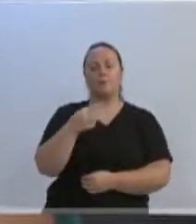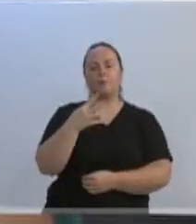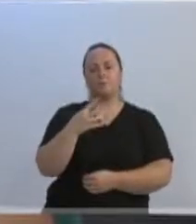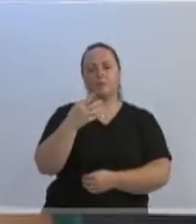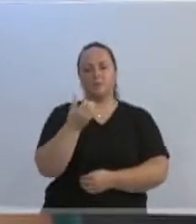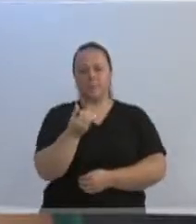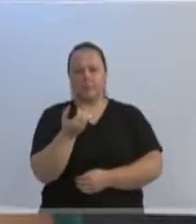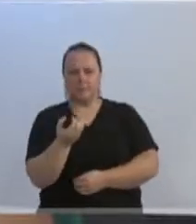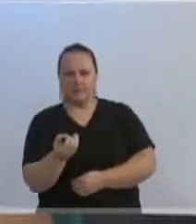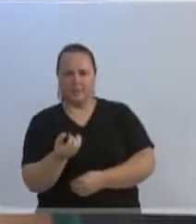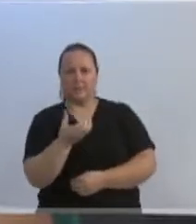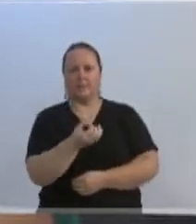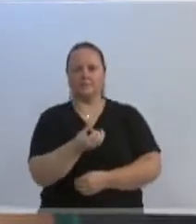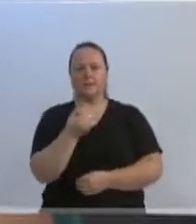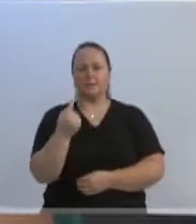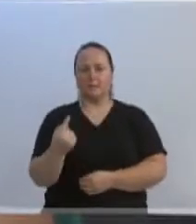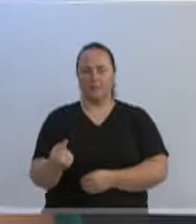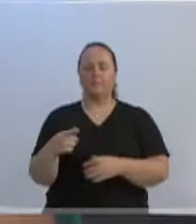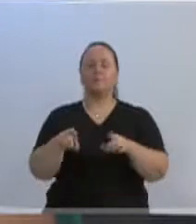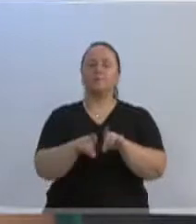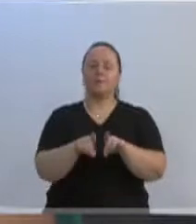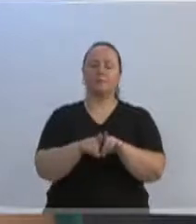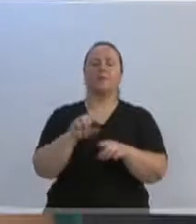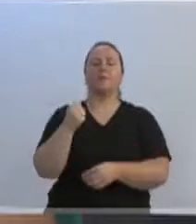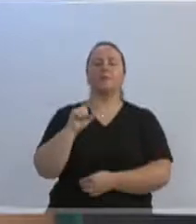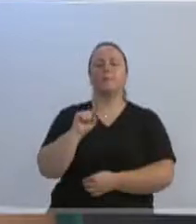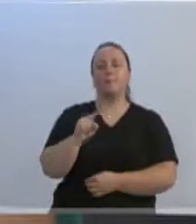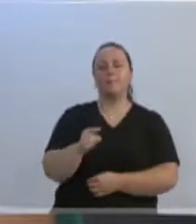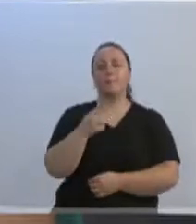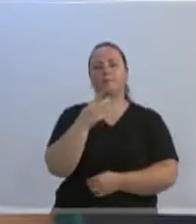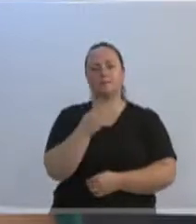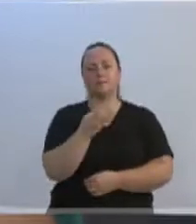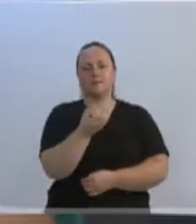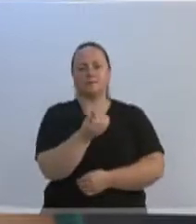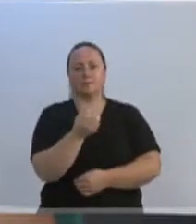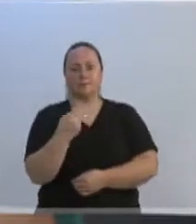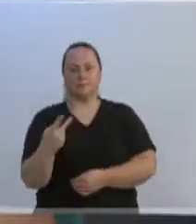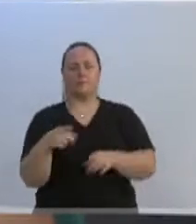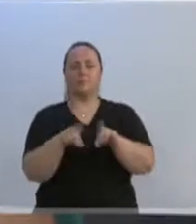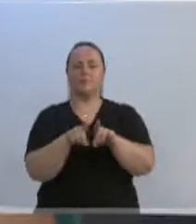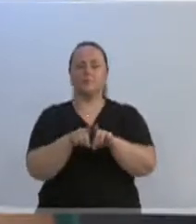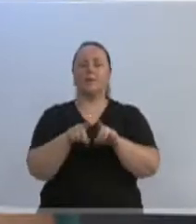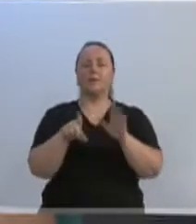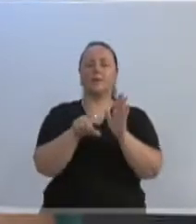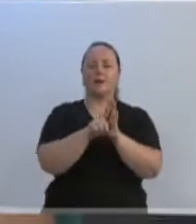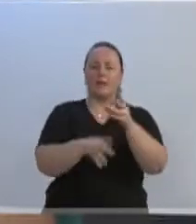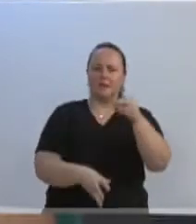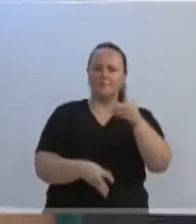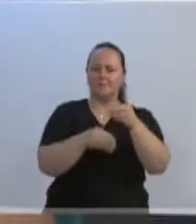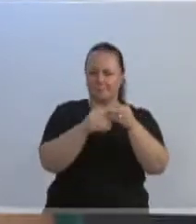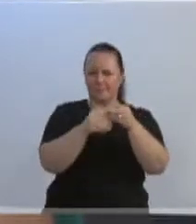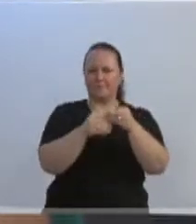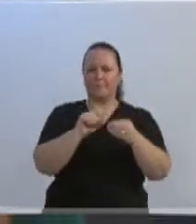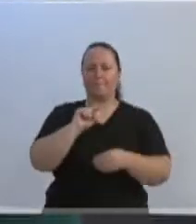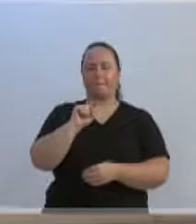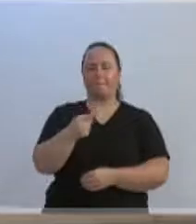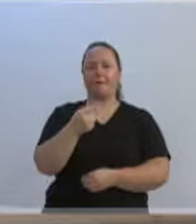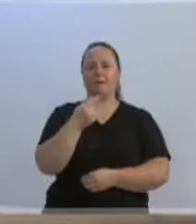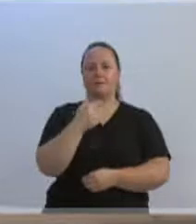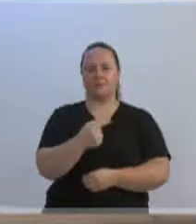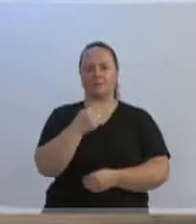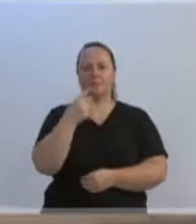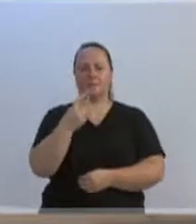68.461 e 8462 e lei complementar número 1135 a